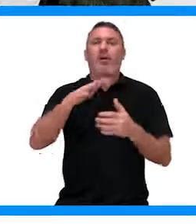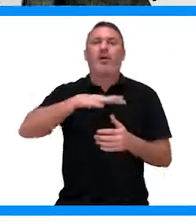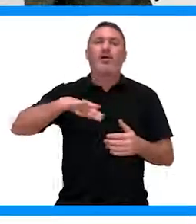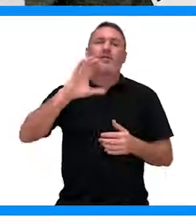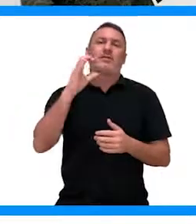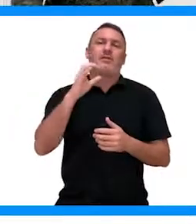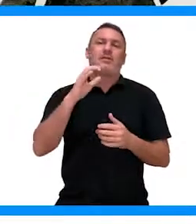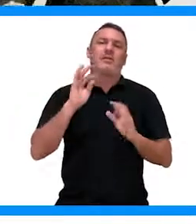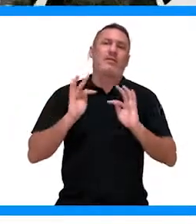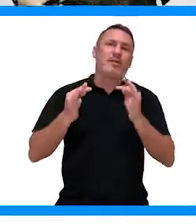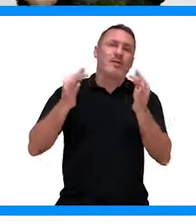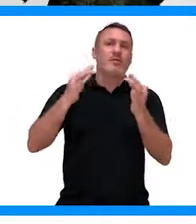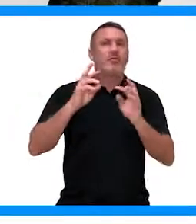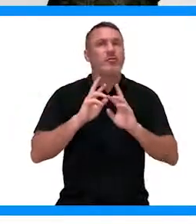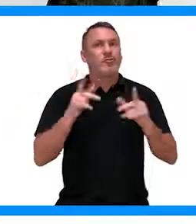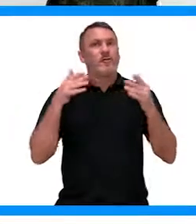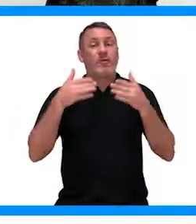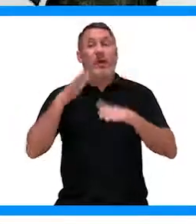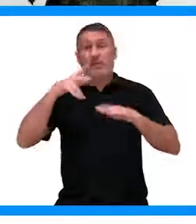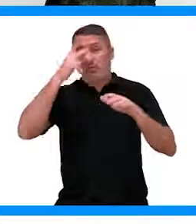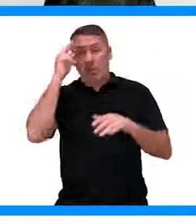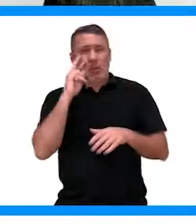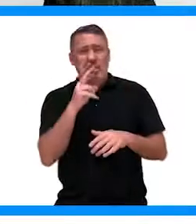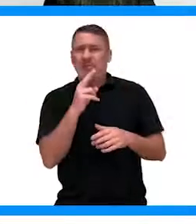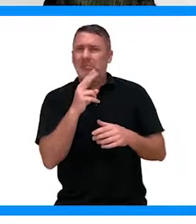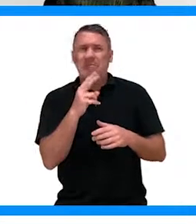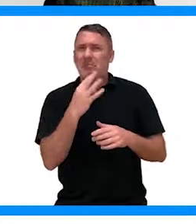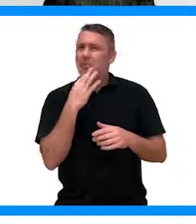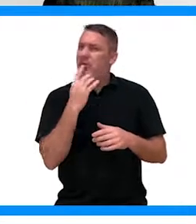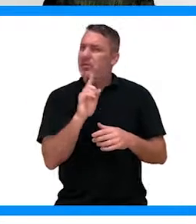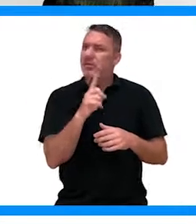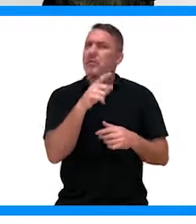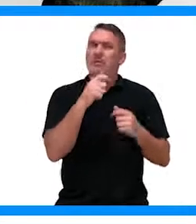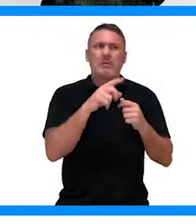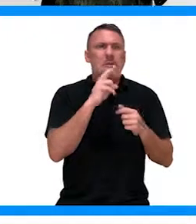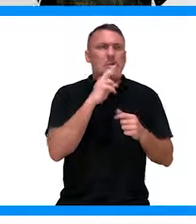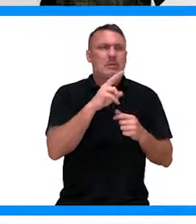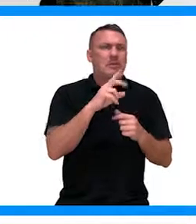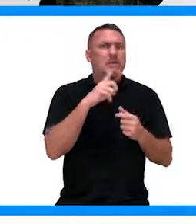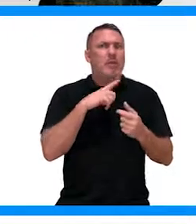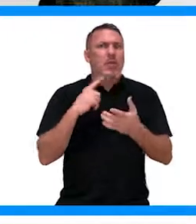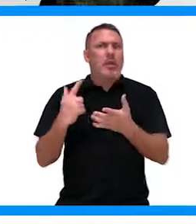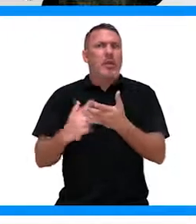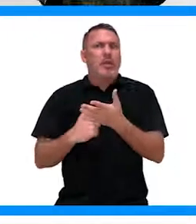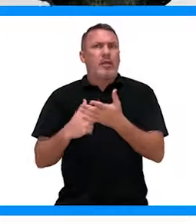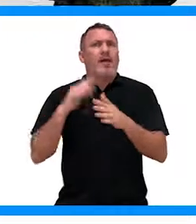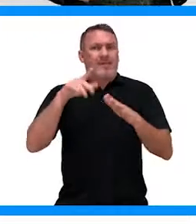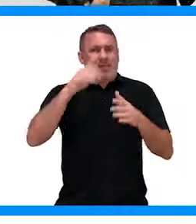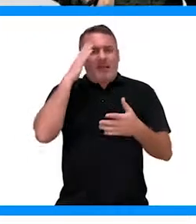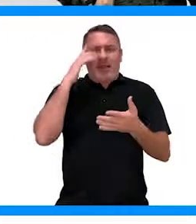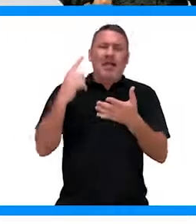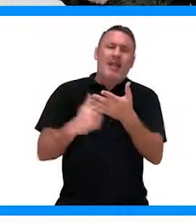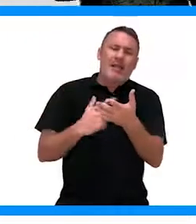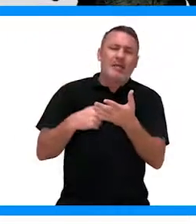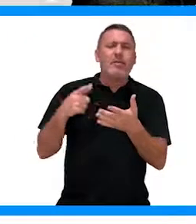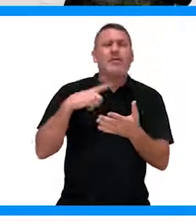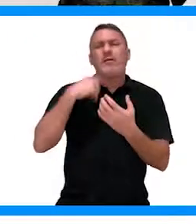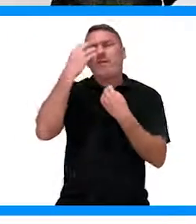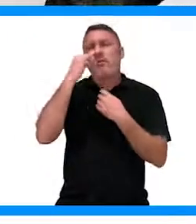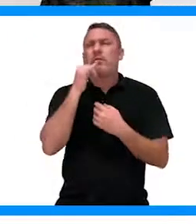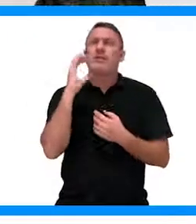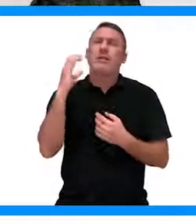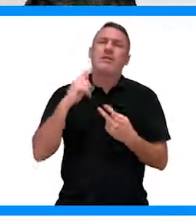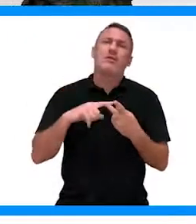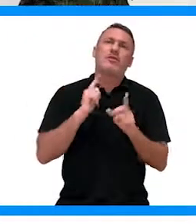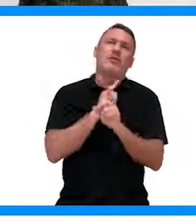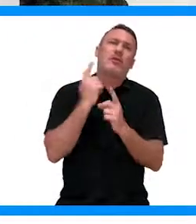linguagem específica, né? Ela tem informações que muitas vezes a gente não conhece. Se a gente pegar até mesmo um livro didático, ali tem informações